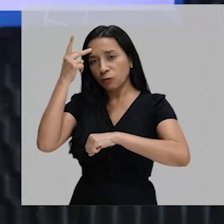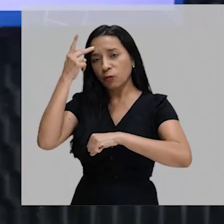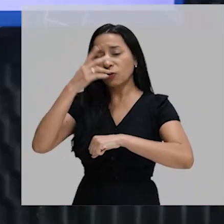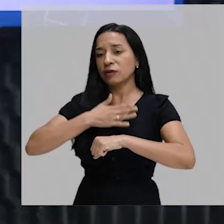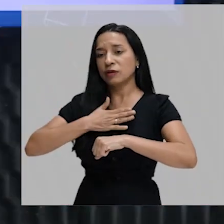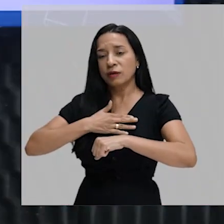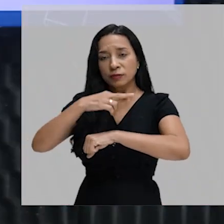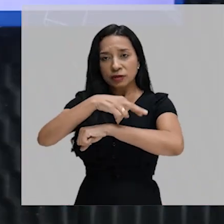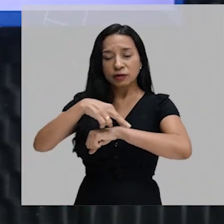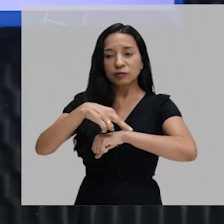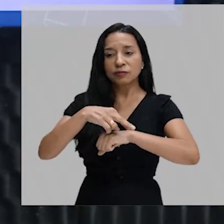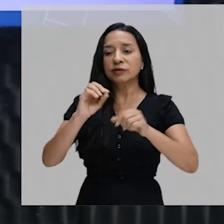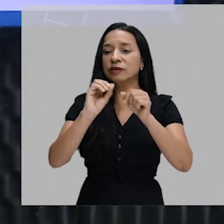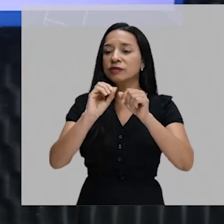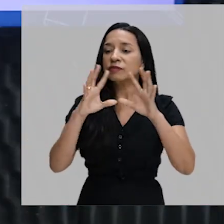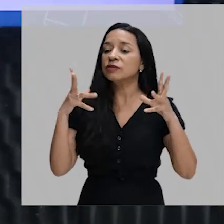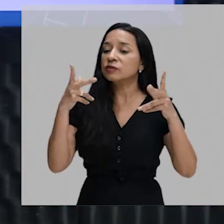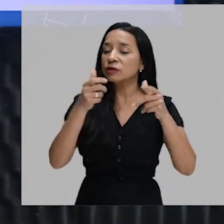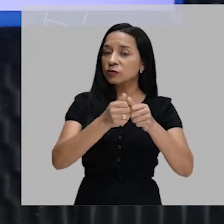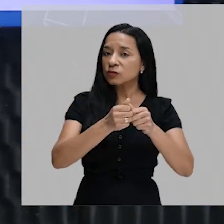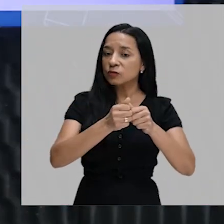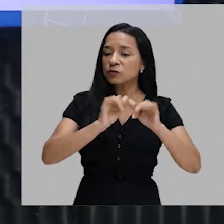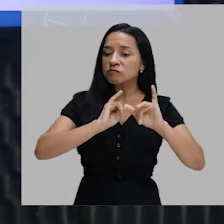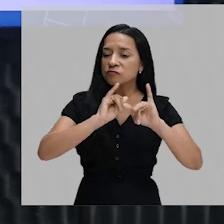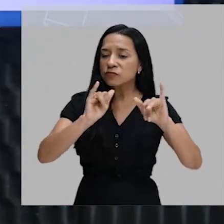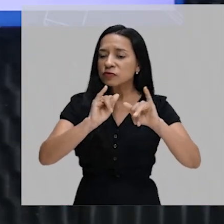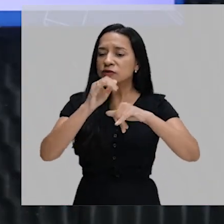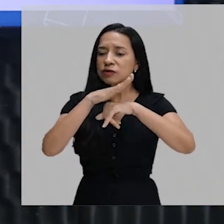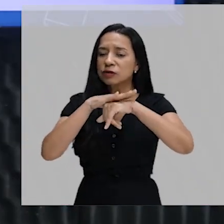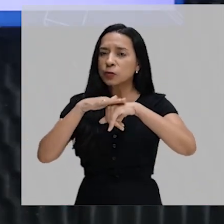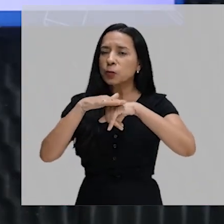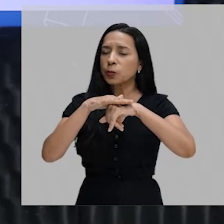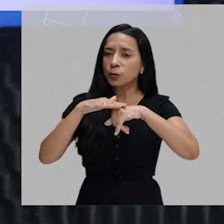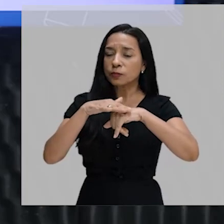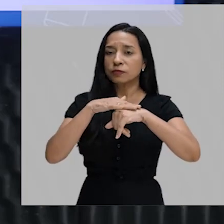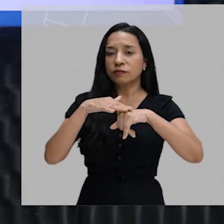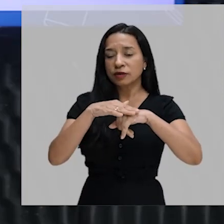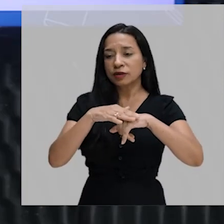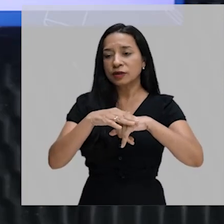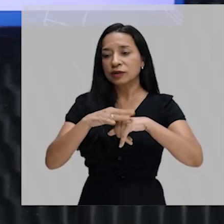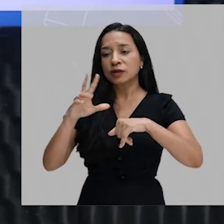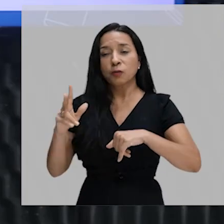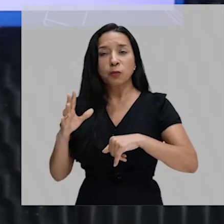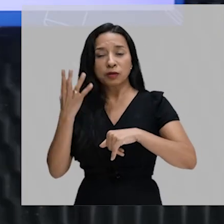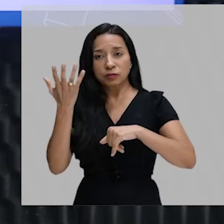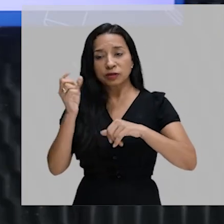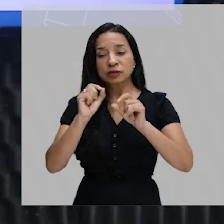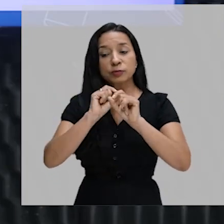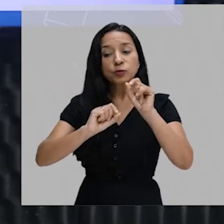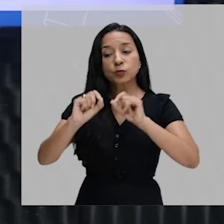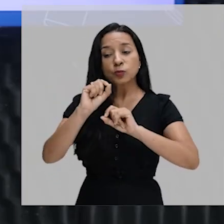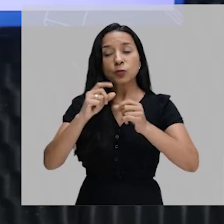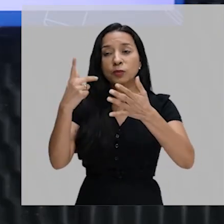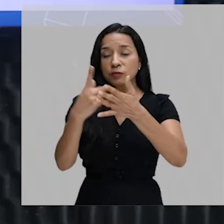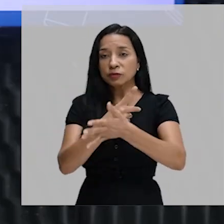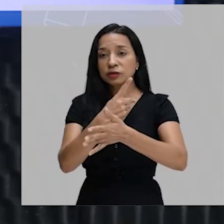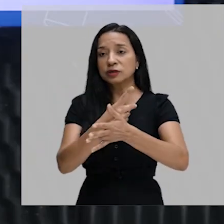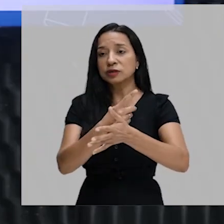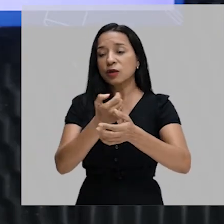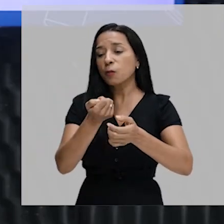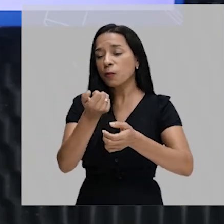faz aquele resumo. Você diz, né, relata o fato, como aconteceu, só que em poucas